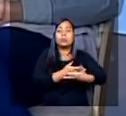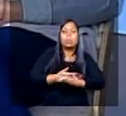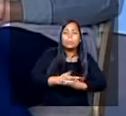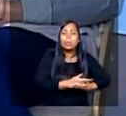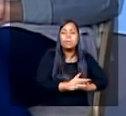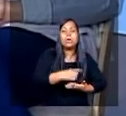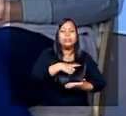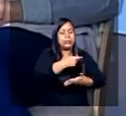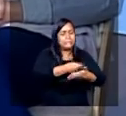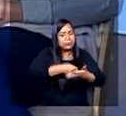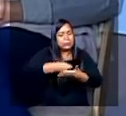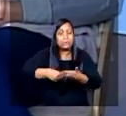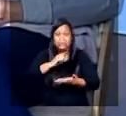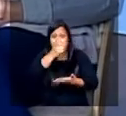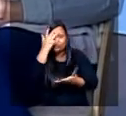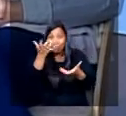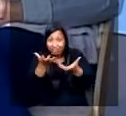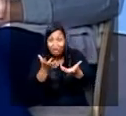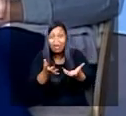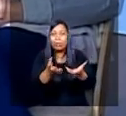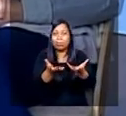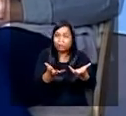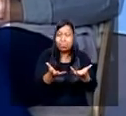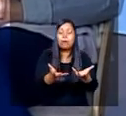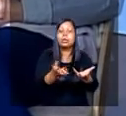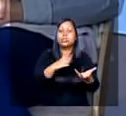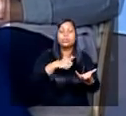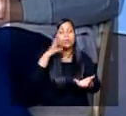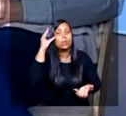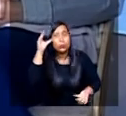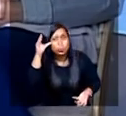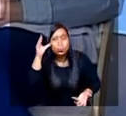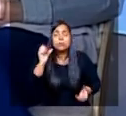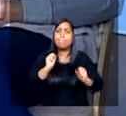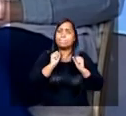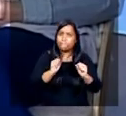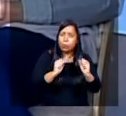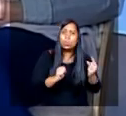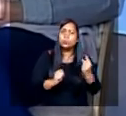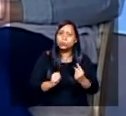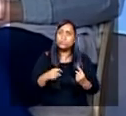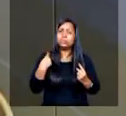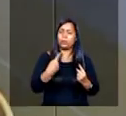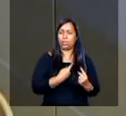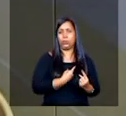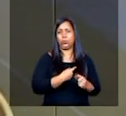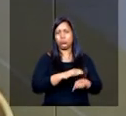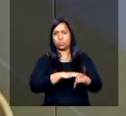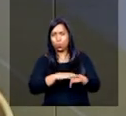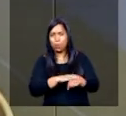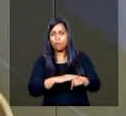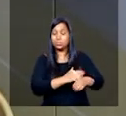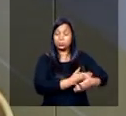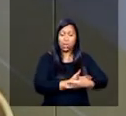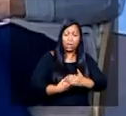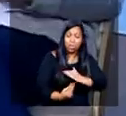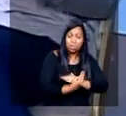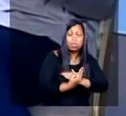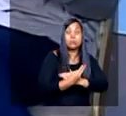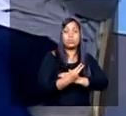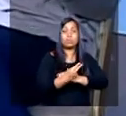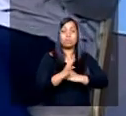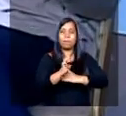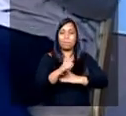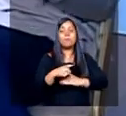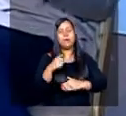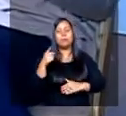Tem bastante texto, quem precisar, quem quiser e tiver interesse, pode vir nos procurar no projeto Ninho do Bebê. Sim, no final a gente vai